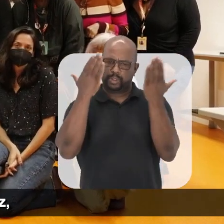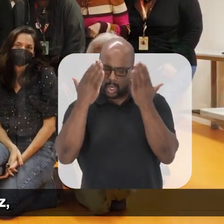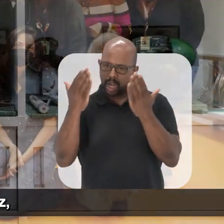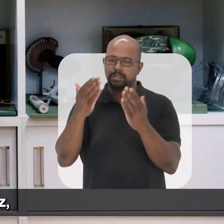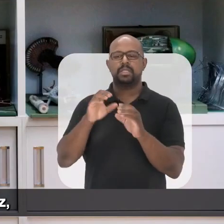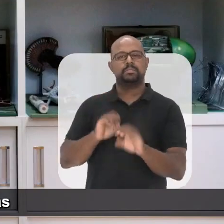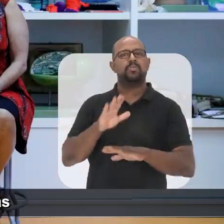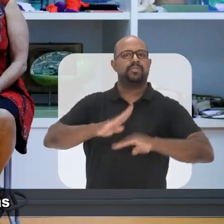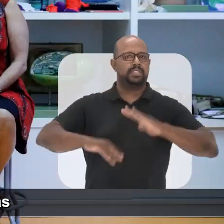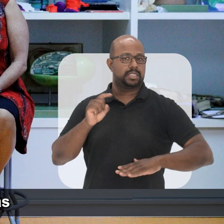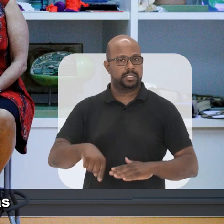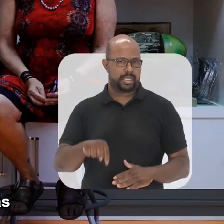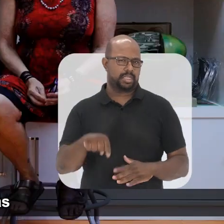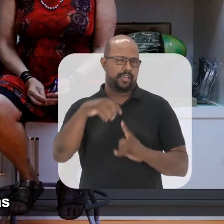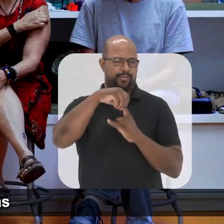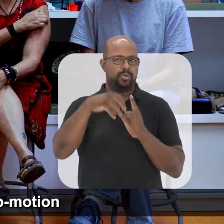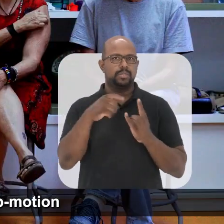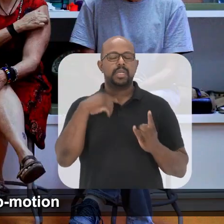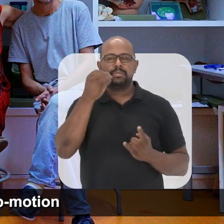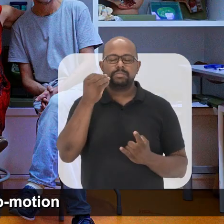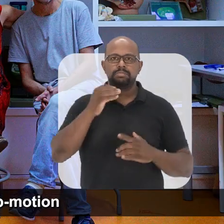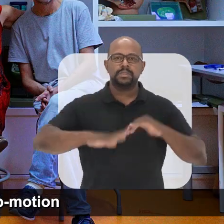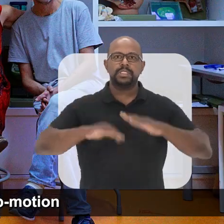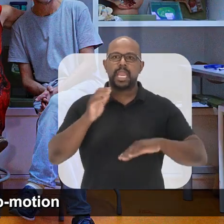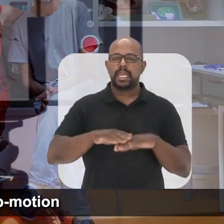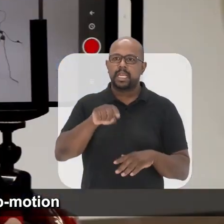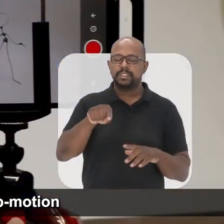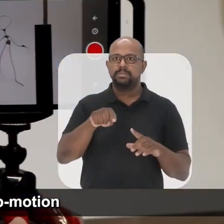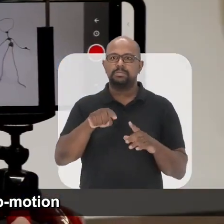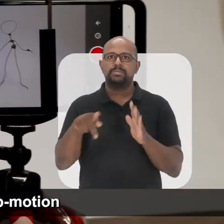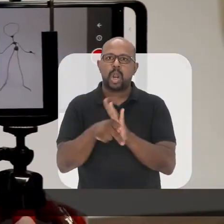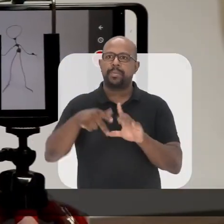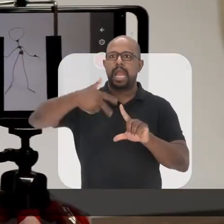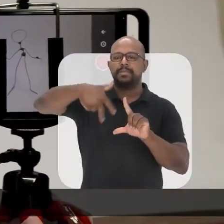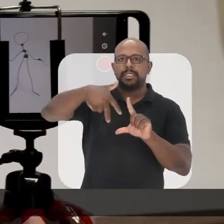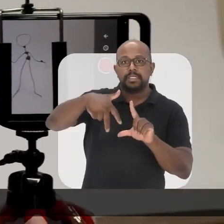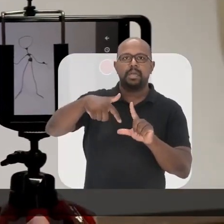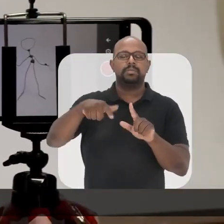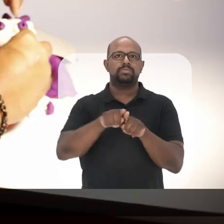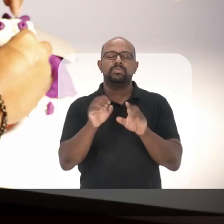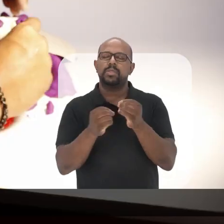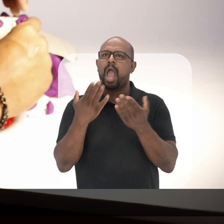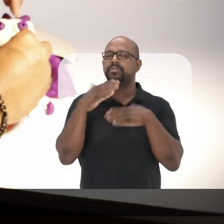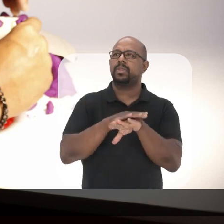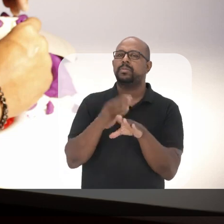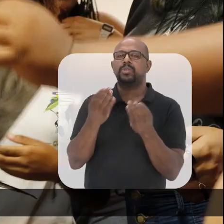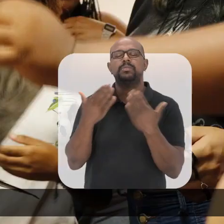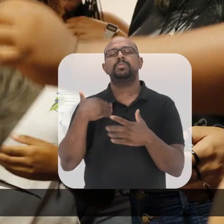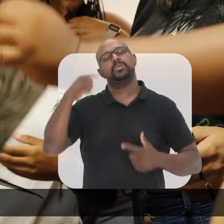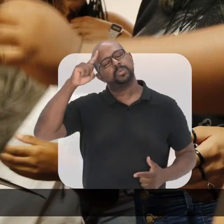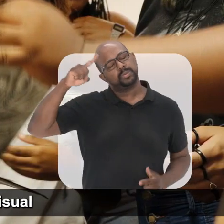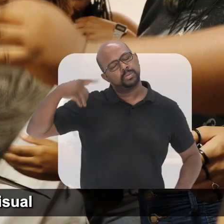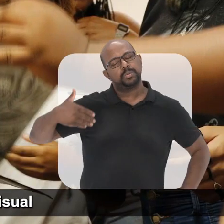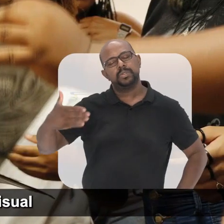educadores da Fiocruz, experimentaram técnicas de animação no programa Stop Motion e conversaram muito sobre a realidade de seu